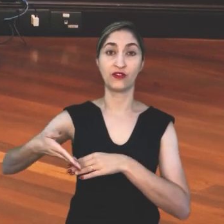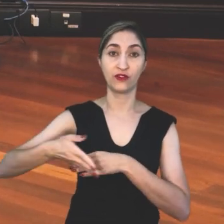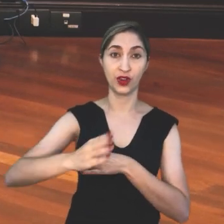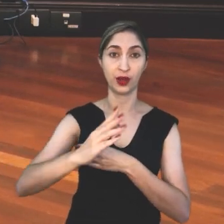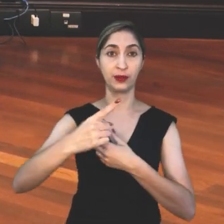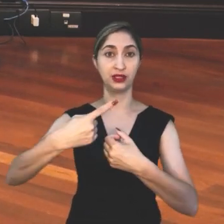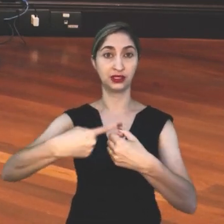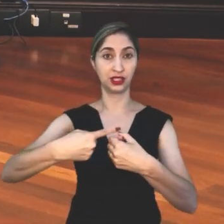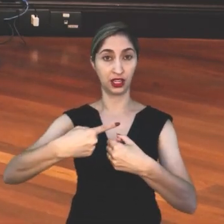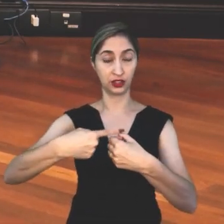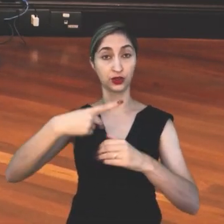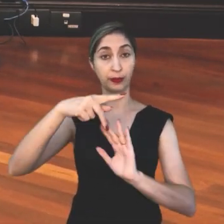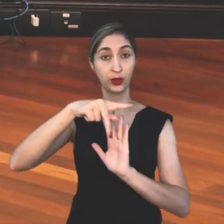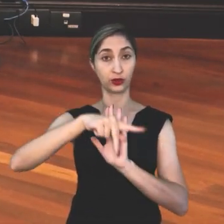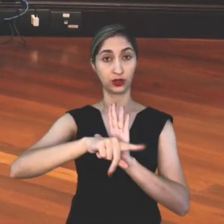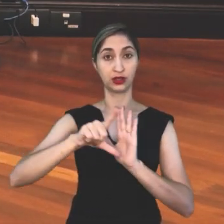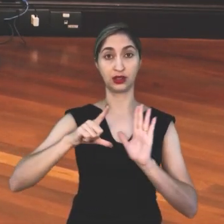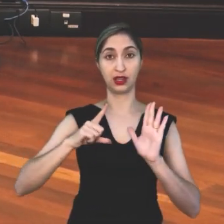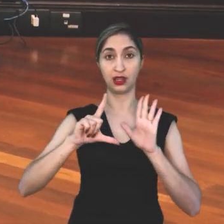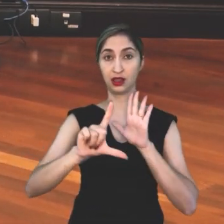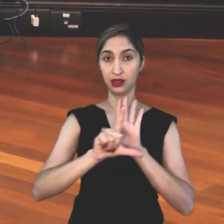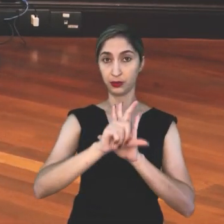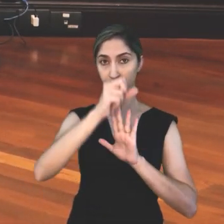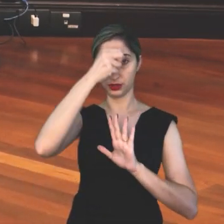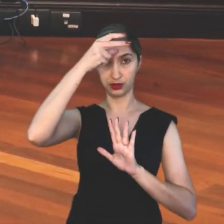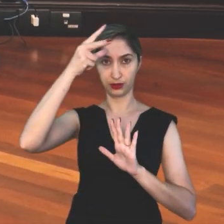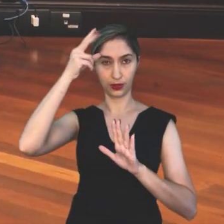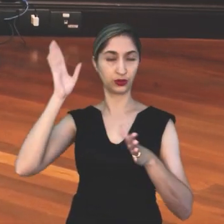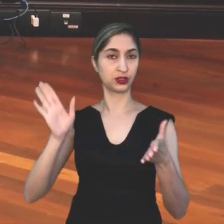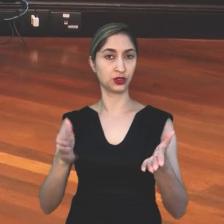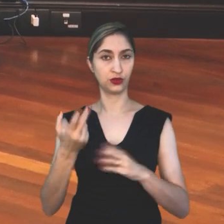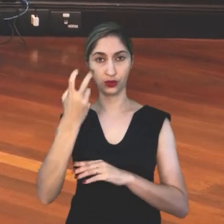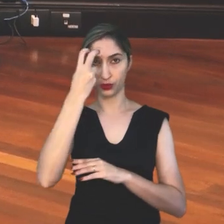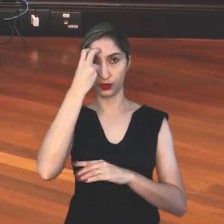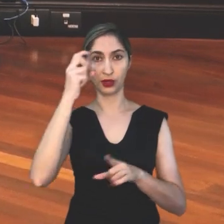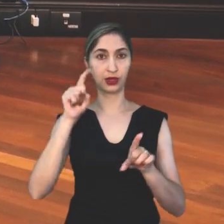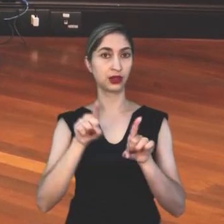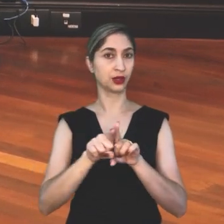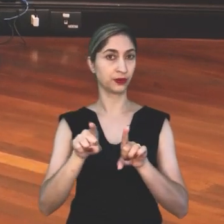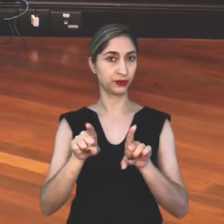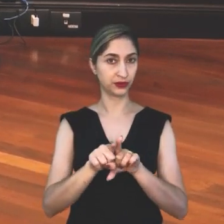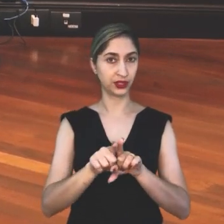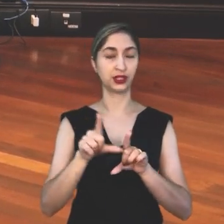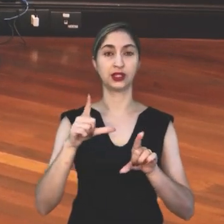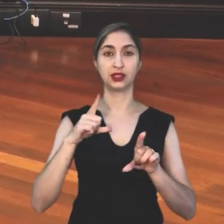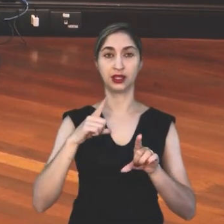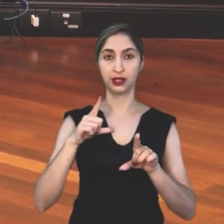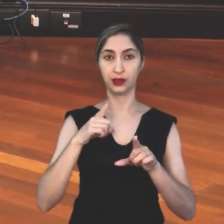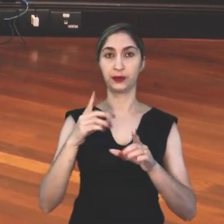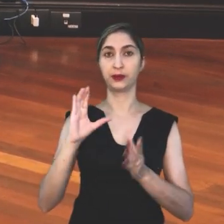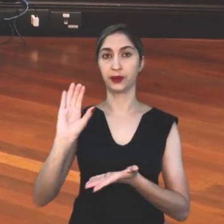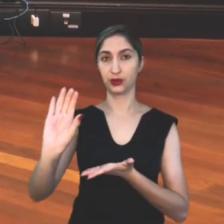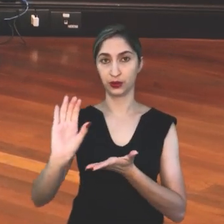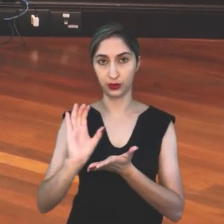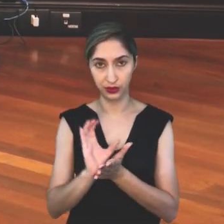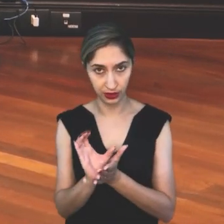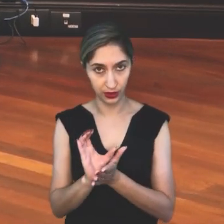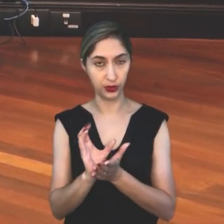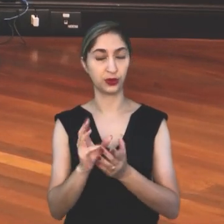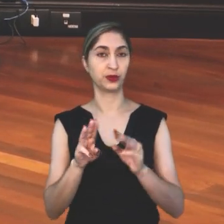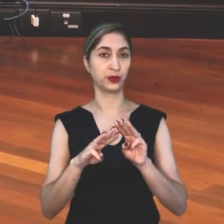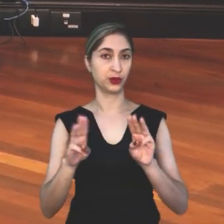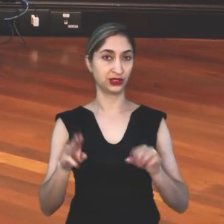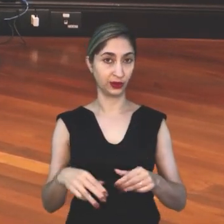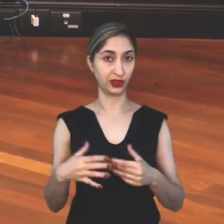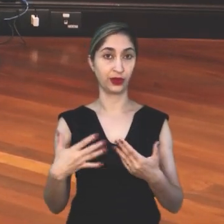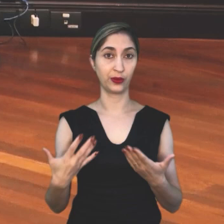Atravessa a Cidade. É um projeto que é incentivado pela Lei Municipal de Incentivo à Cultura e também tem patrocínio de um grupo,